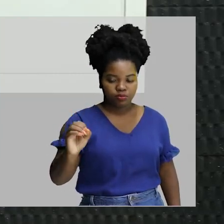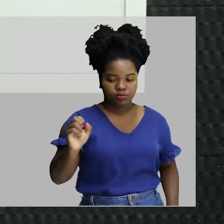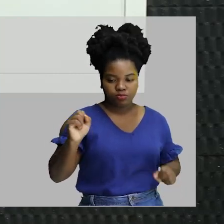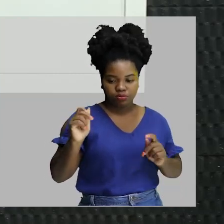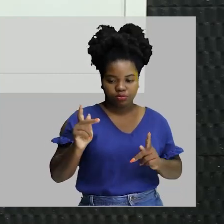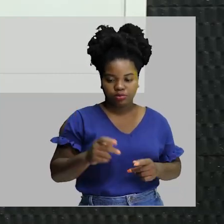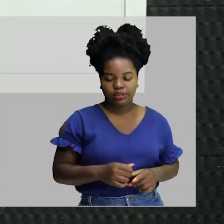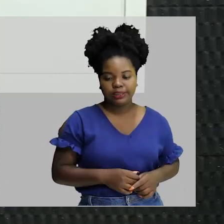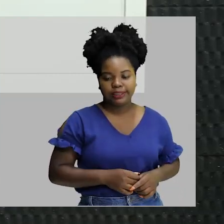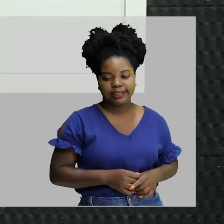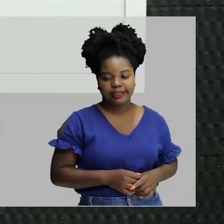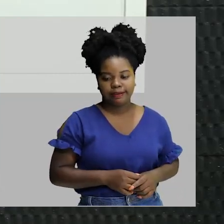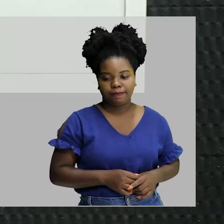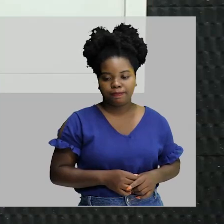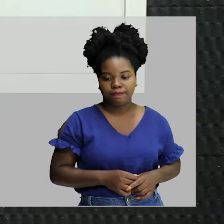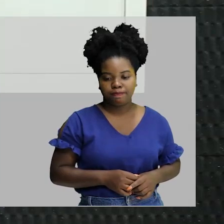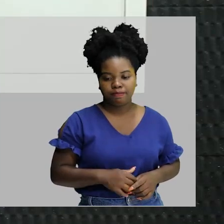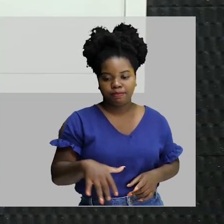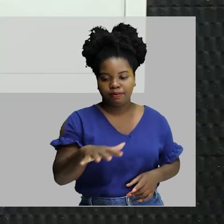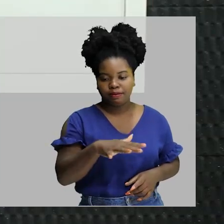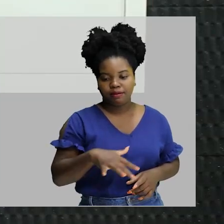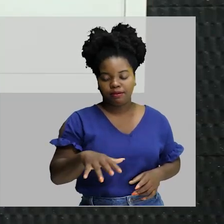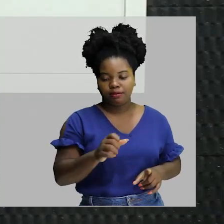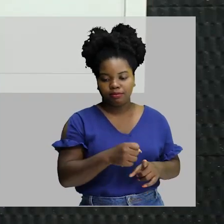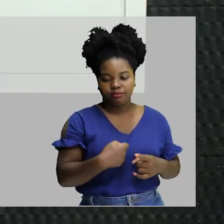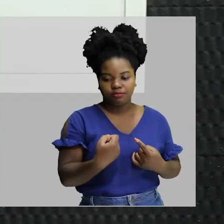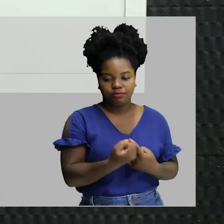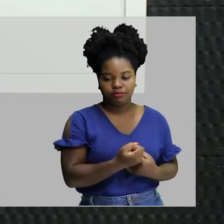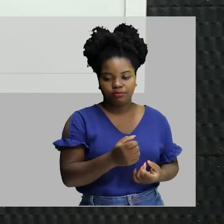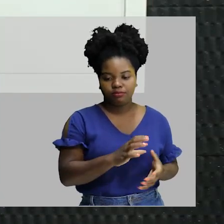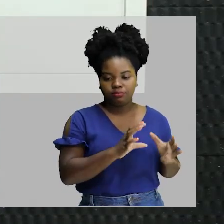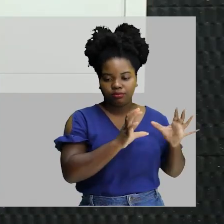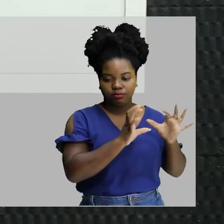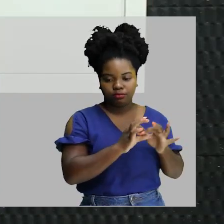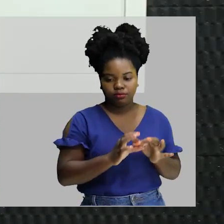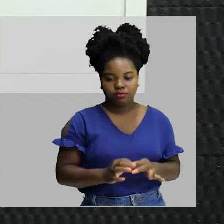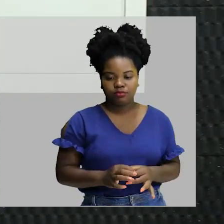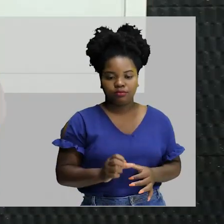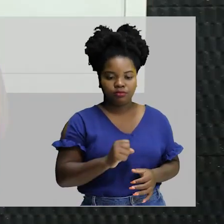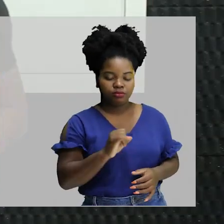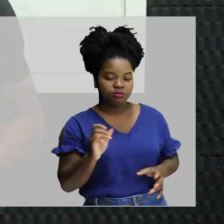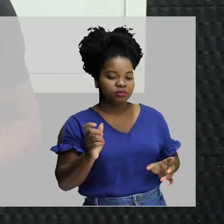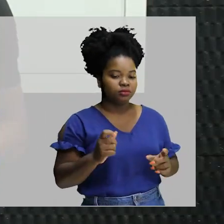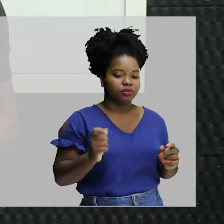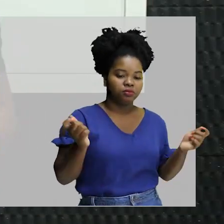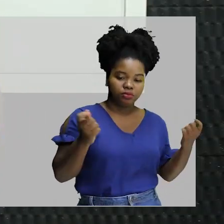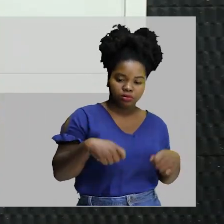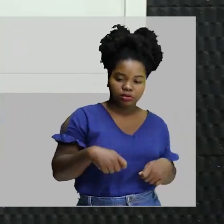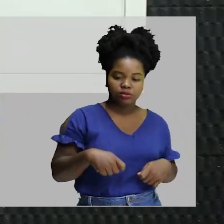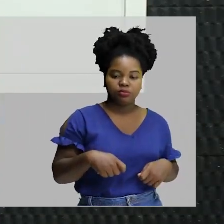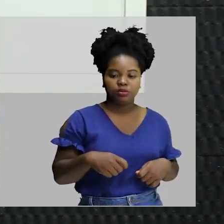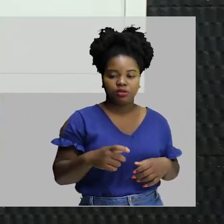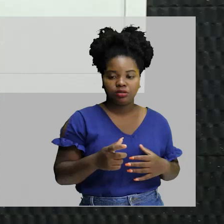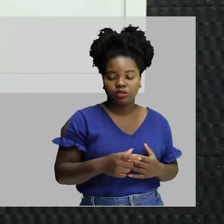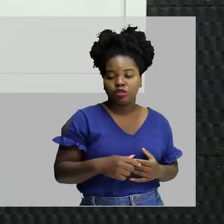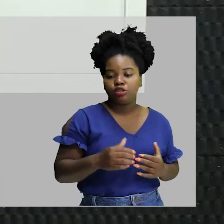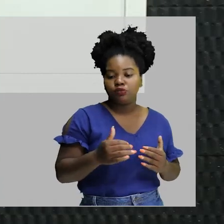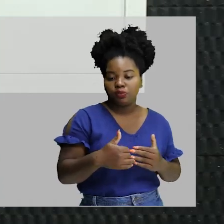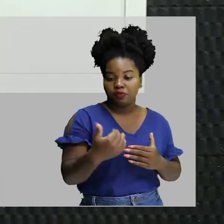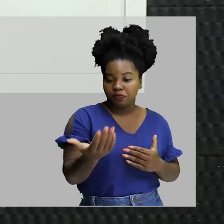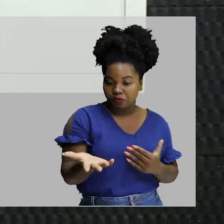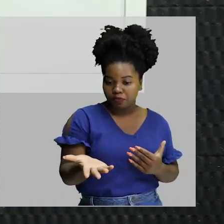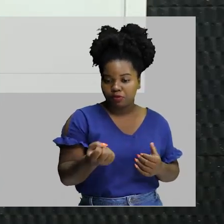certo? O ambiente social e o contexto. Sem a minha possibilidade de ultrapassá-lo, de, na